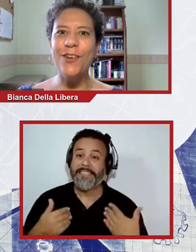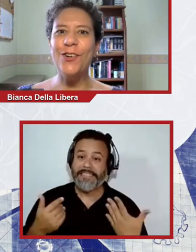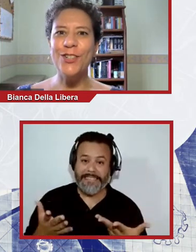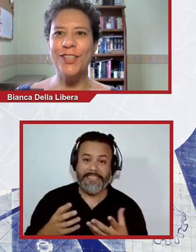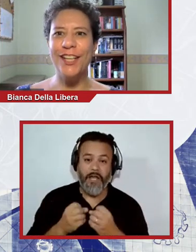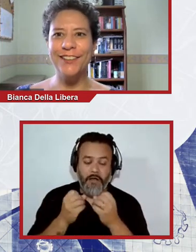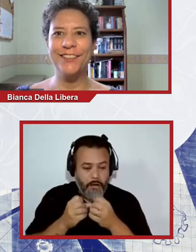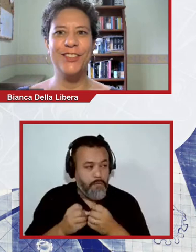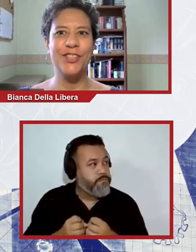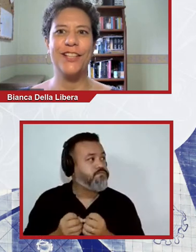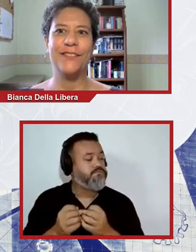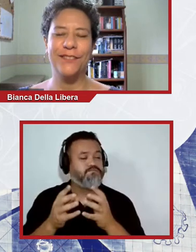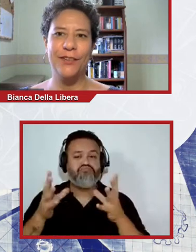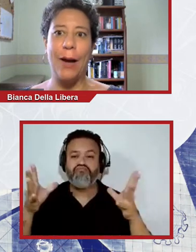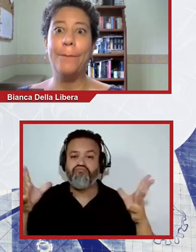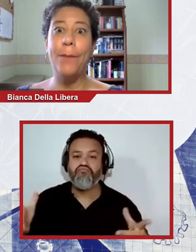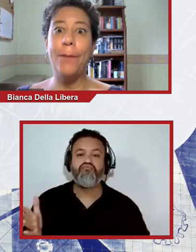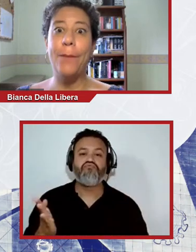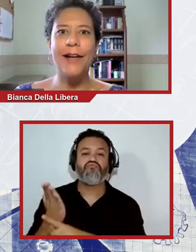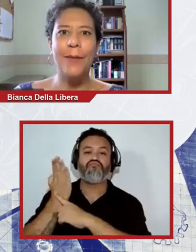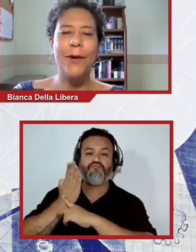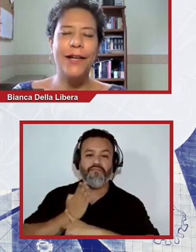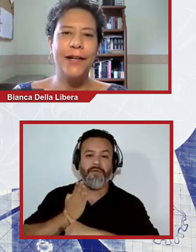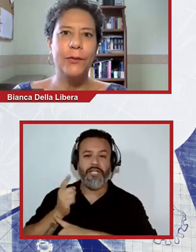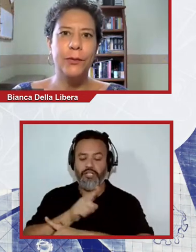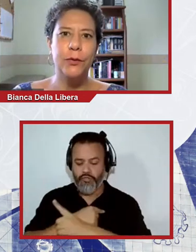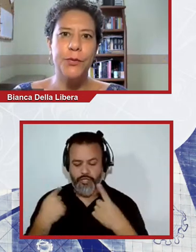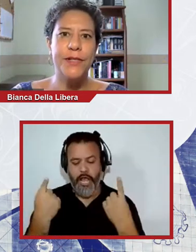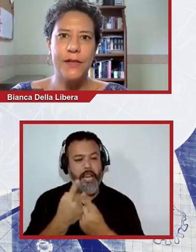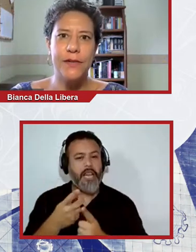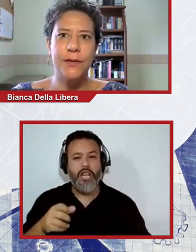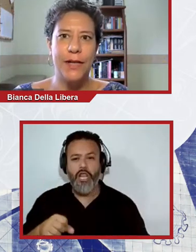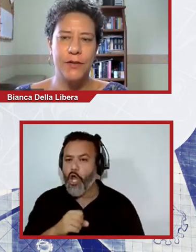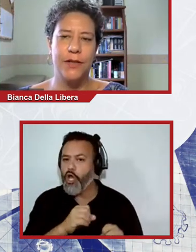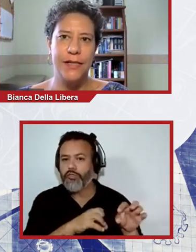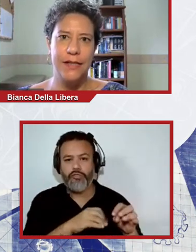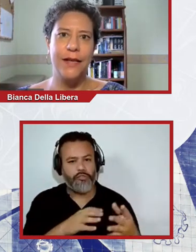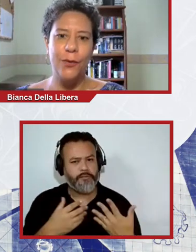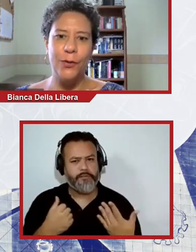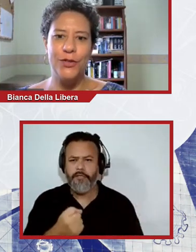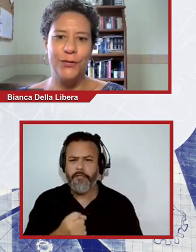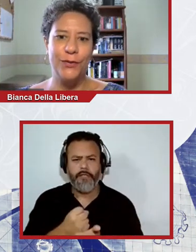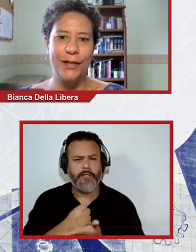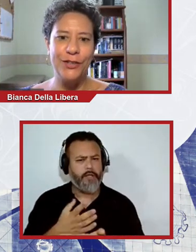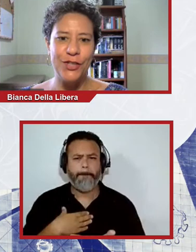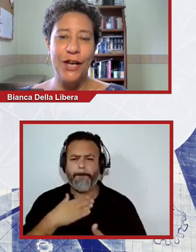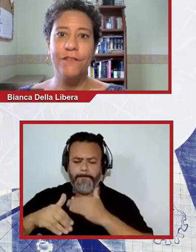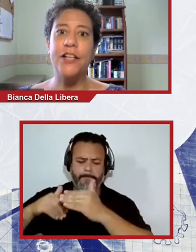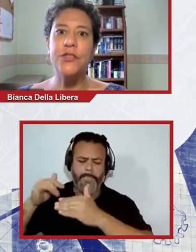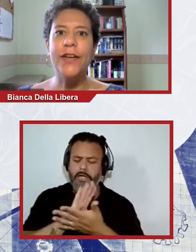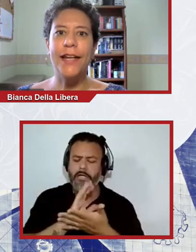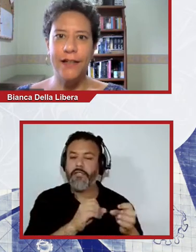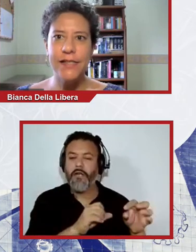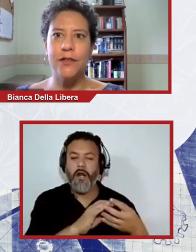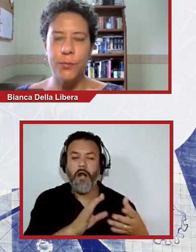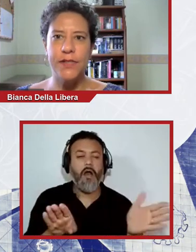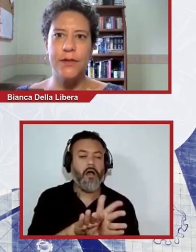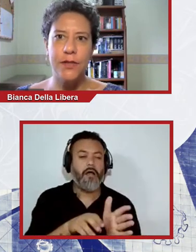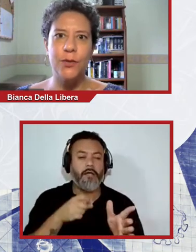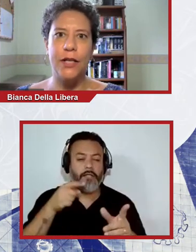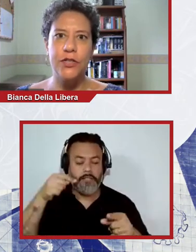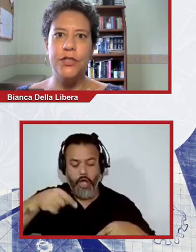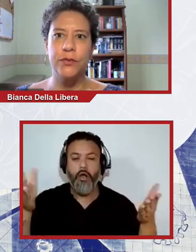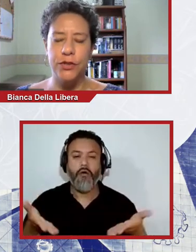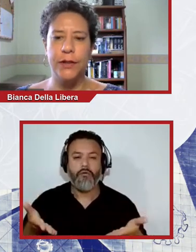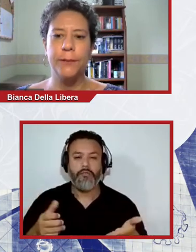gente até hoje, né? Acho que ajuda. Apoia os processos educacionais até hoje. Faz diferença nos